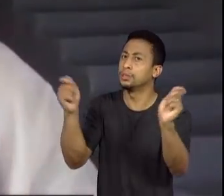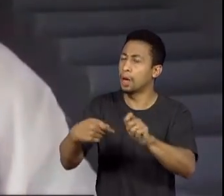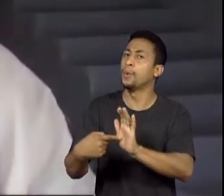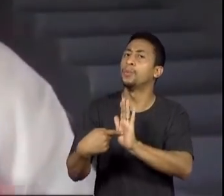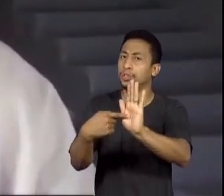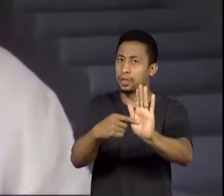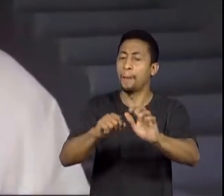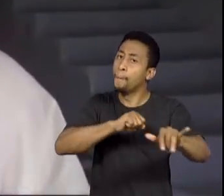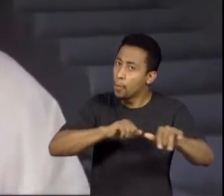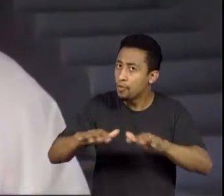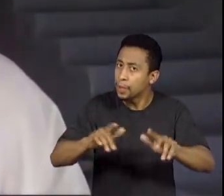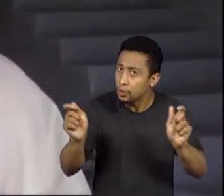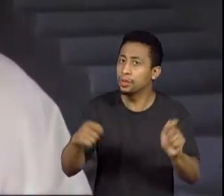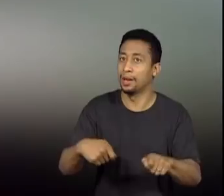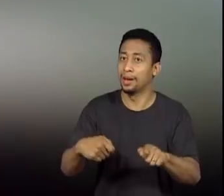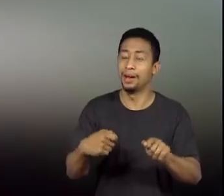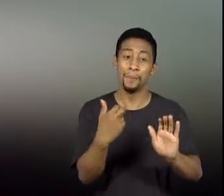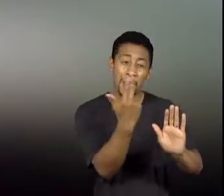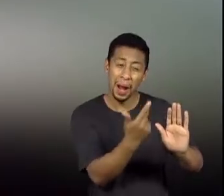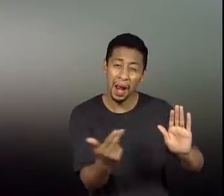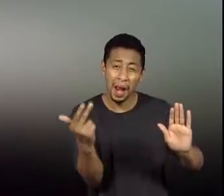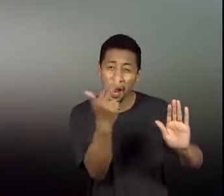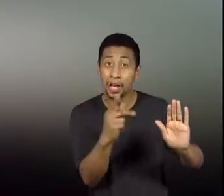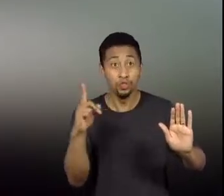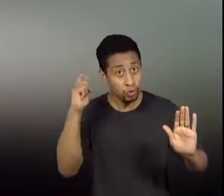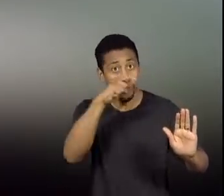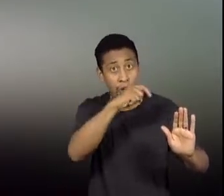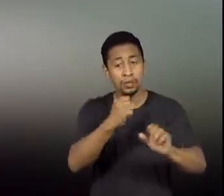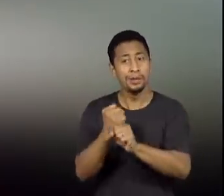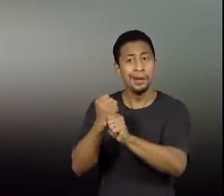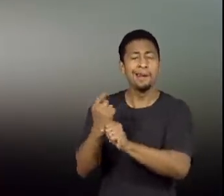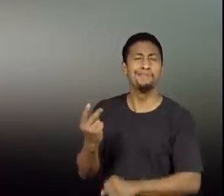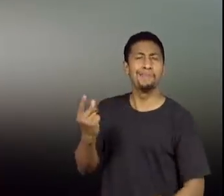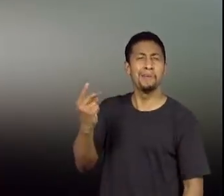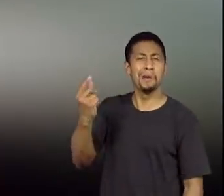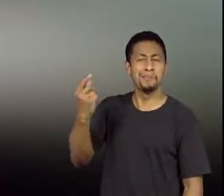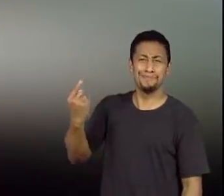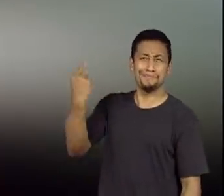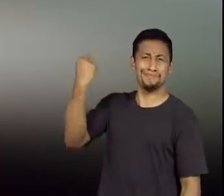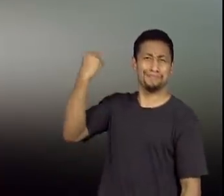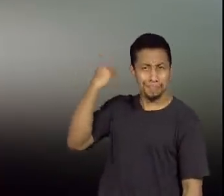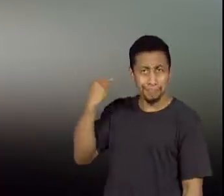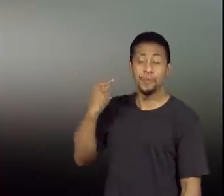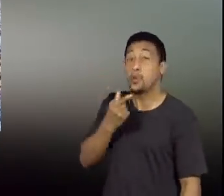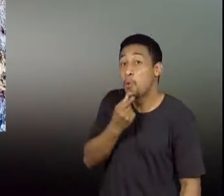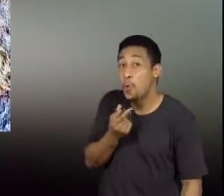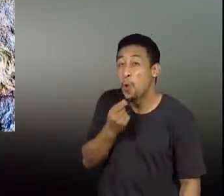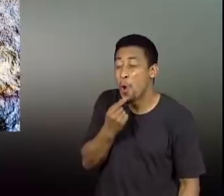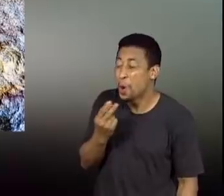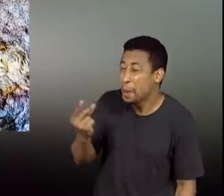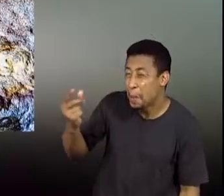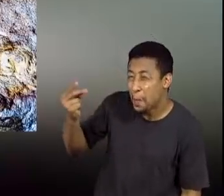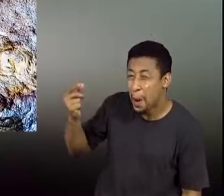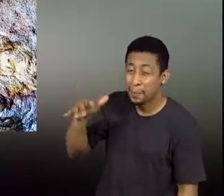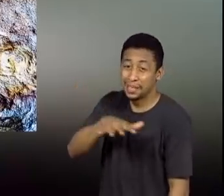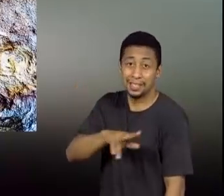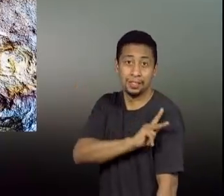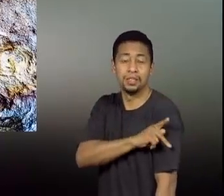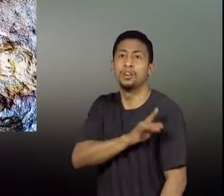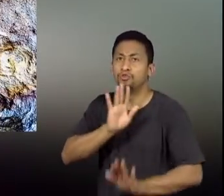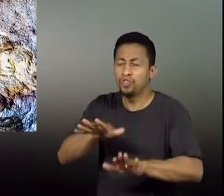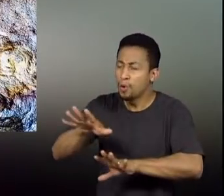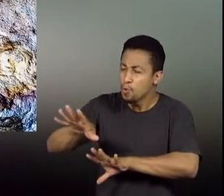plástico consegue retratar isso. Na pré-história, o homem que habitou essa região do Piauí já tinha essa sensibilidade. As